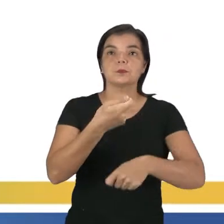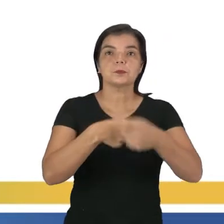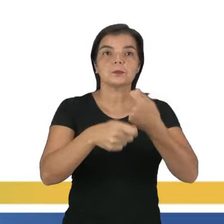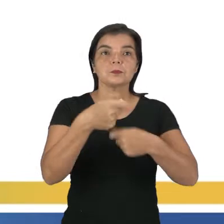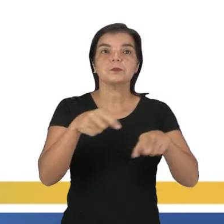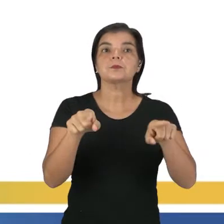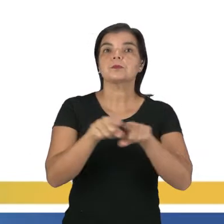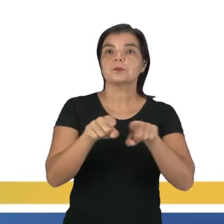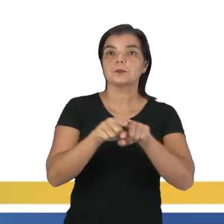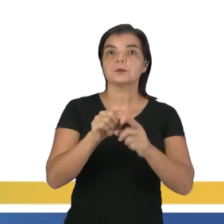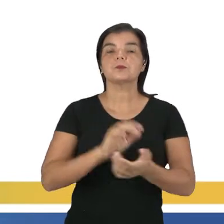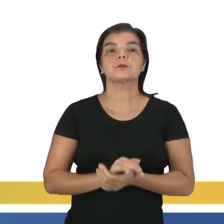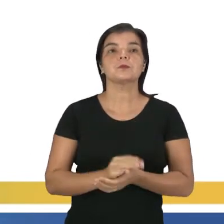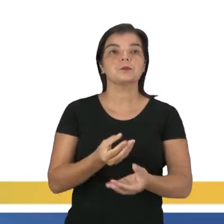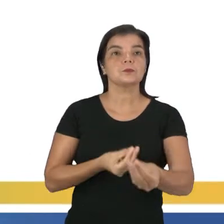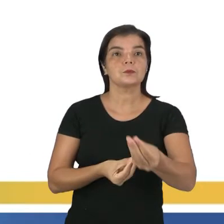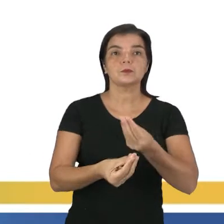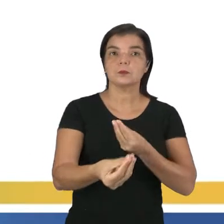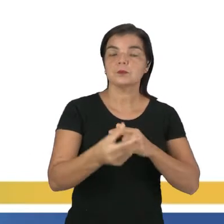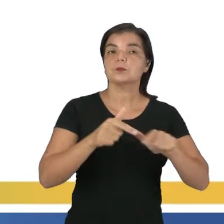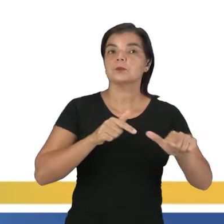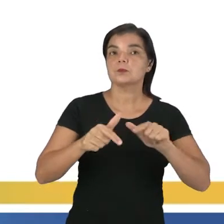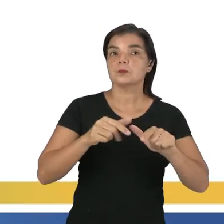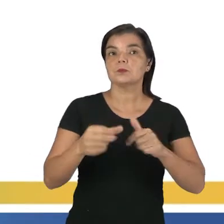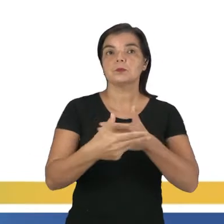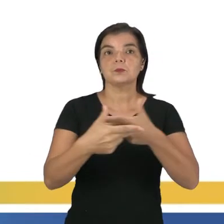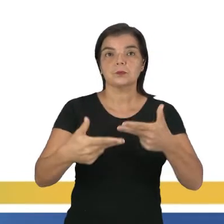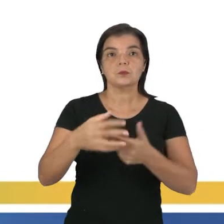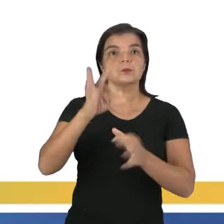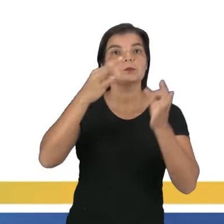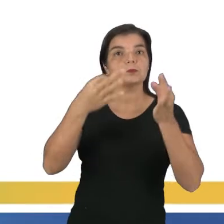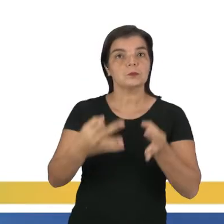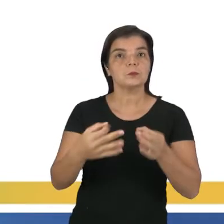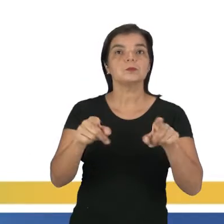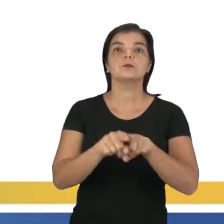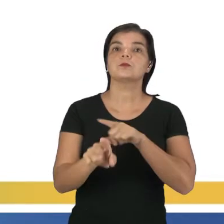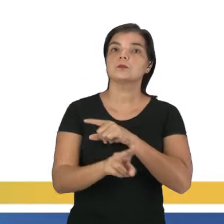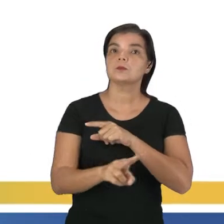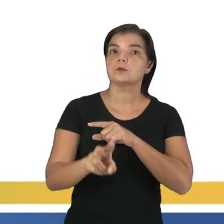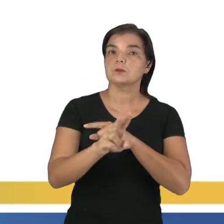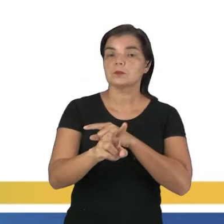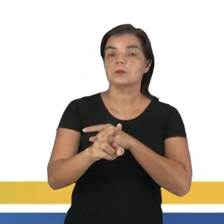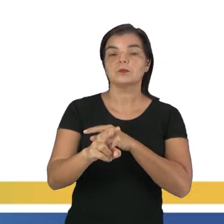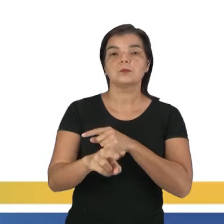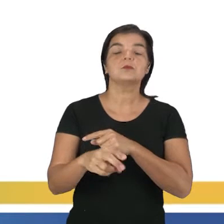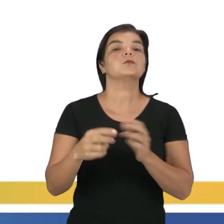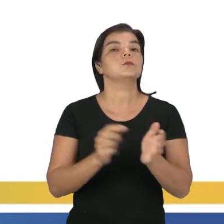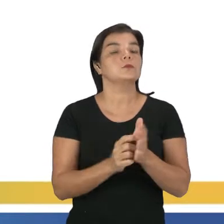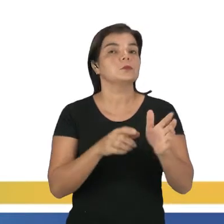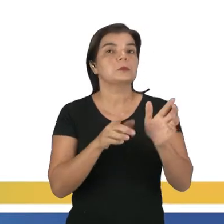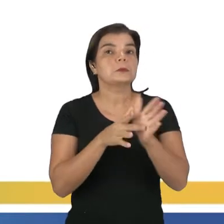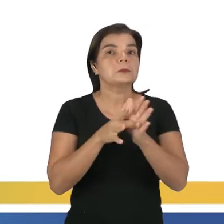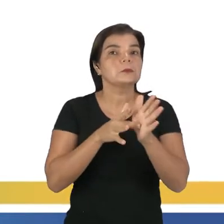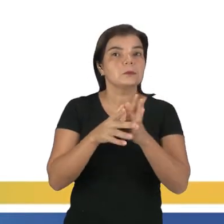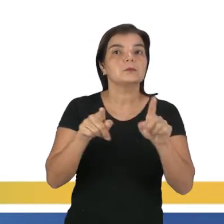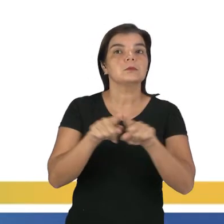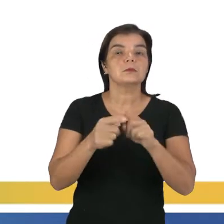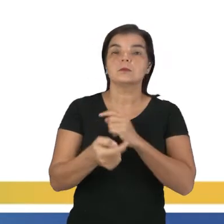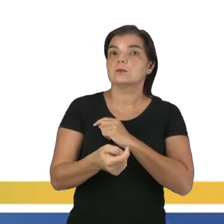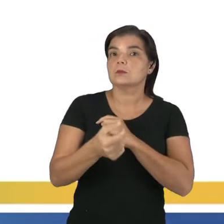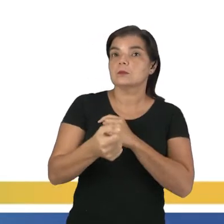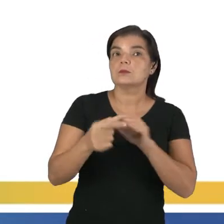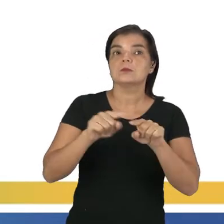economia baseava-se na troca de serviço ou de produtos concretos, e não no valor fictício agregado a uma